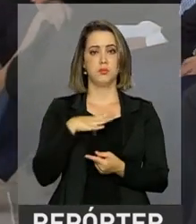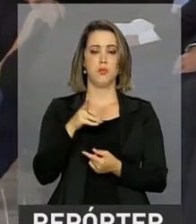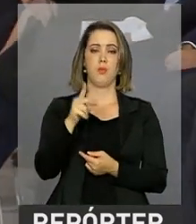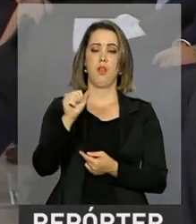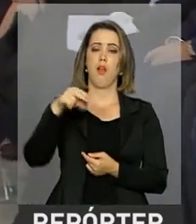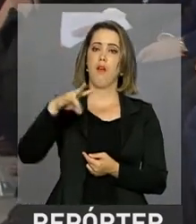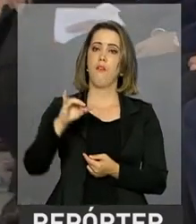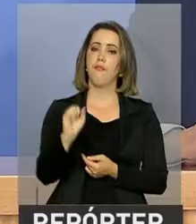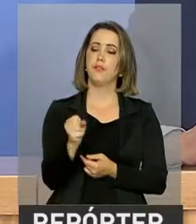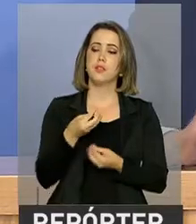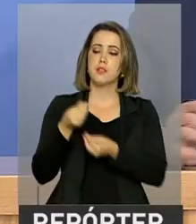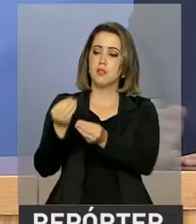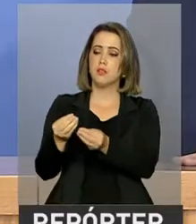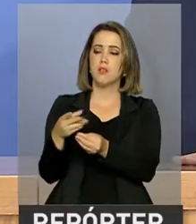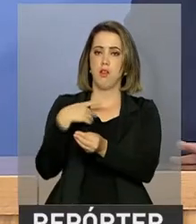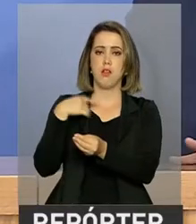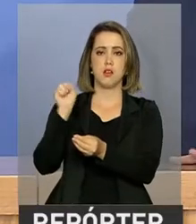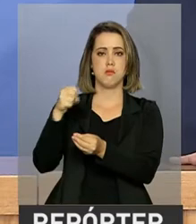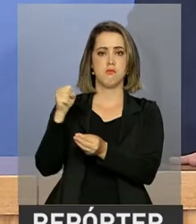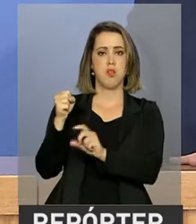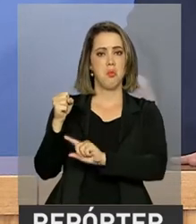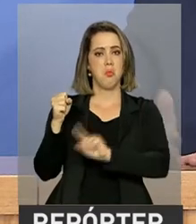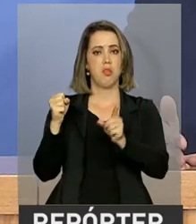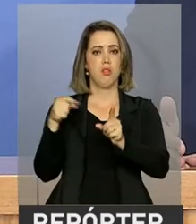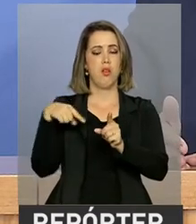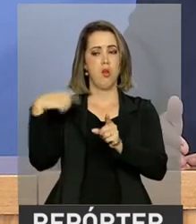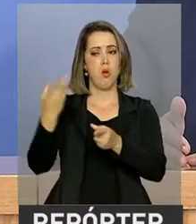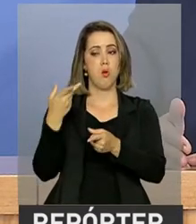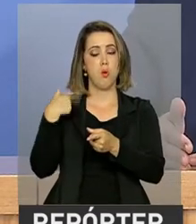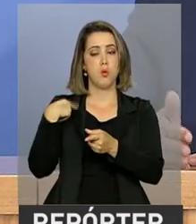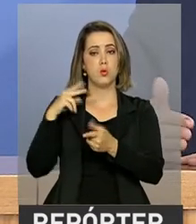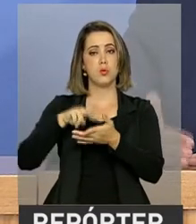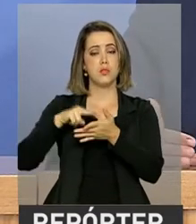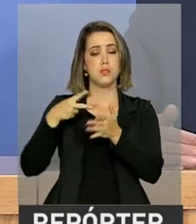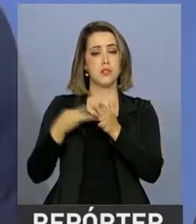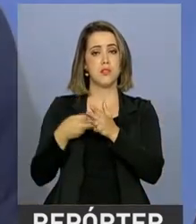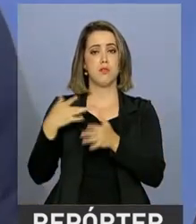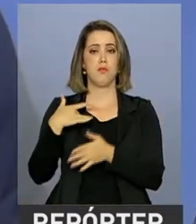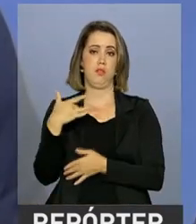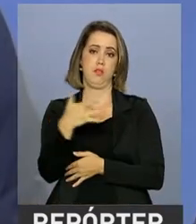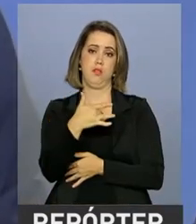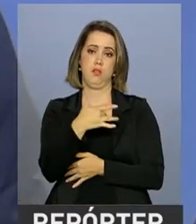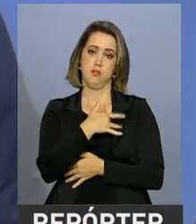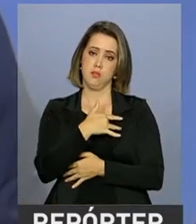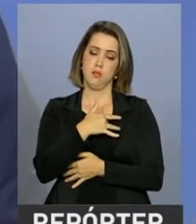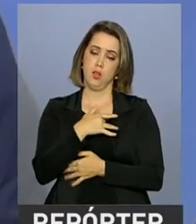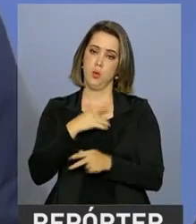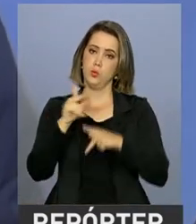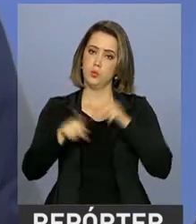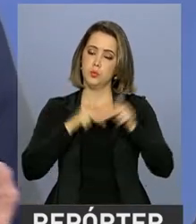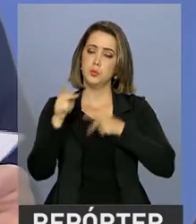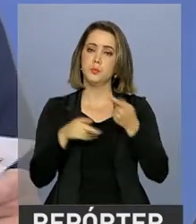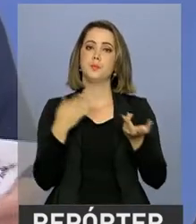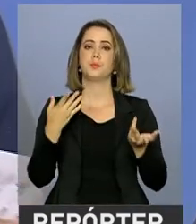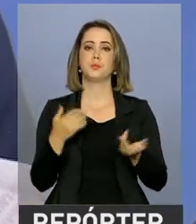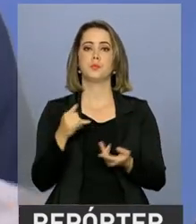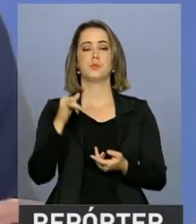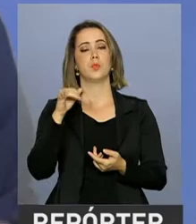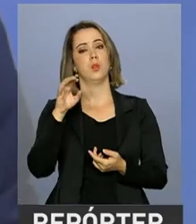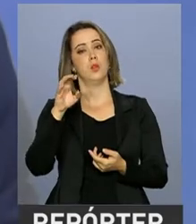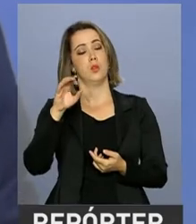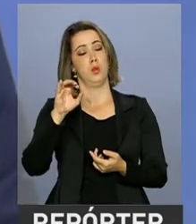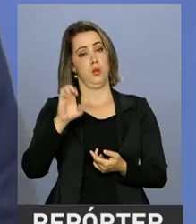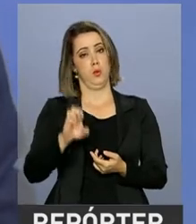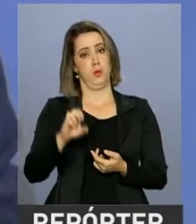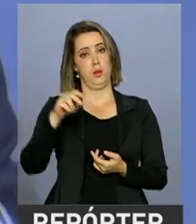concessão da patente no que diz respeito aos impactos à saúde pública já o inpp ii vai analisar os critérios